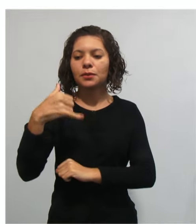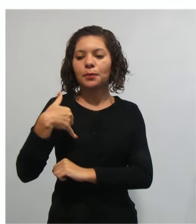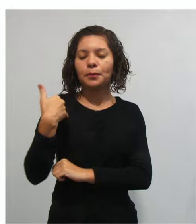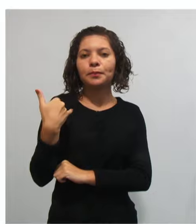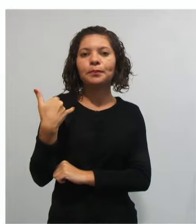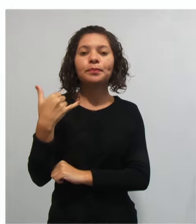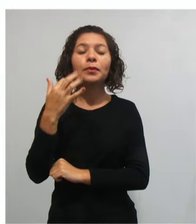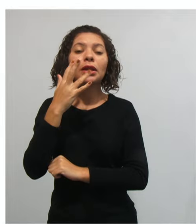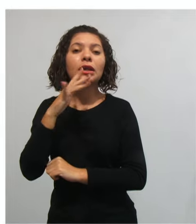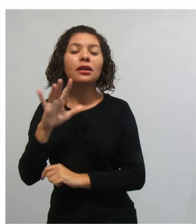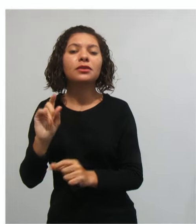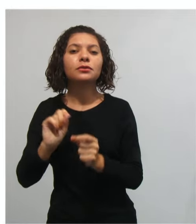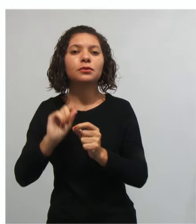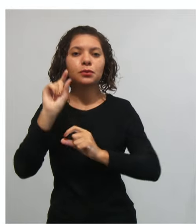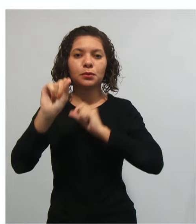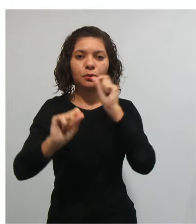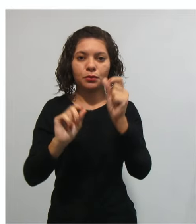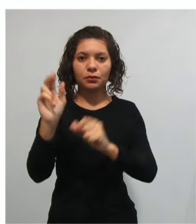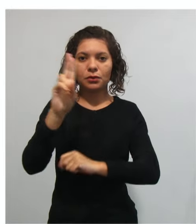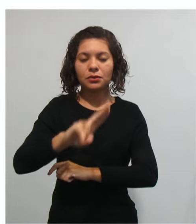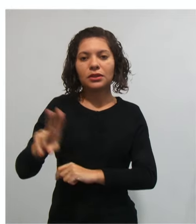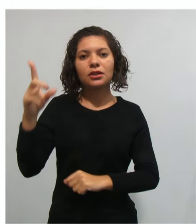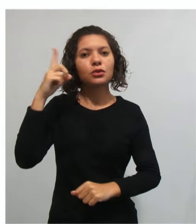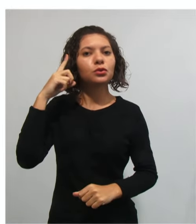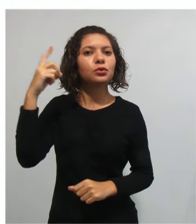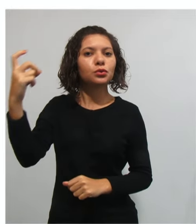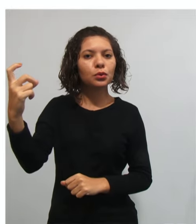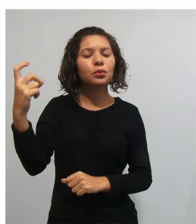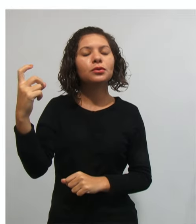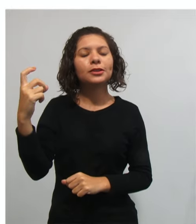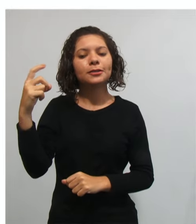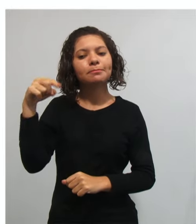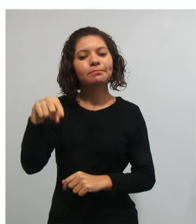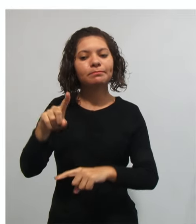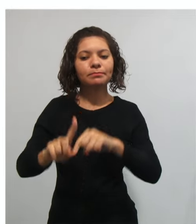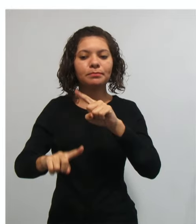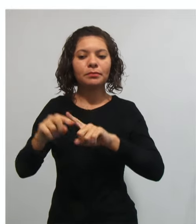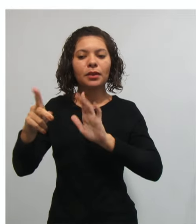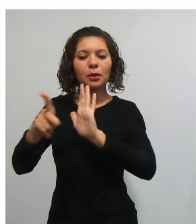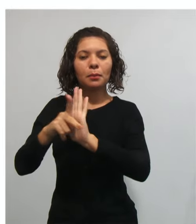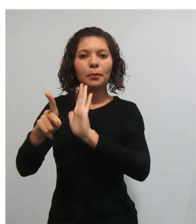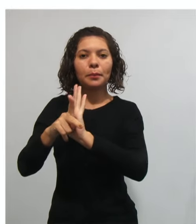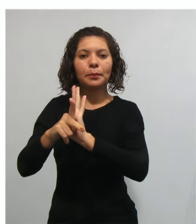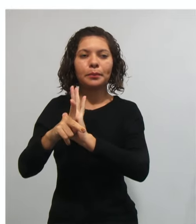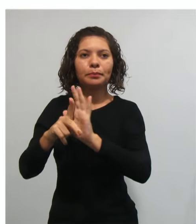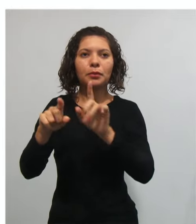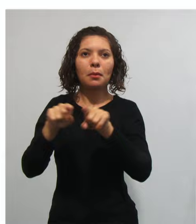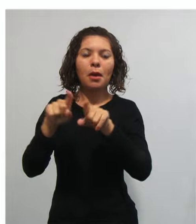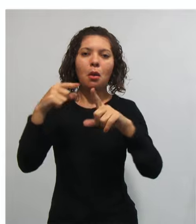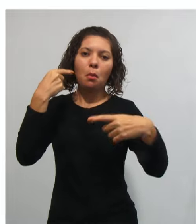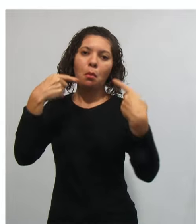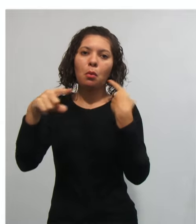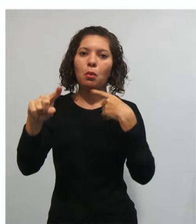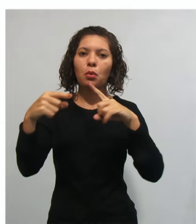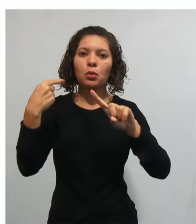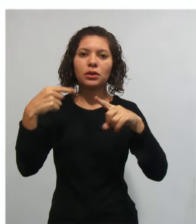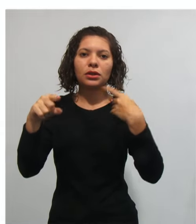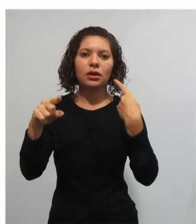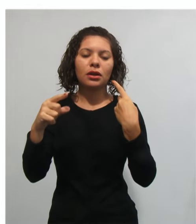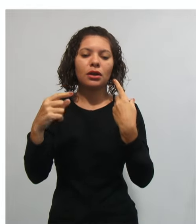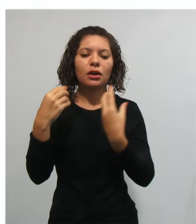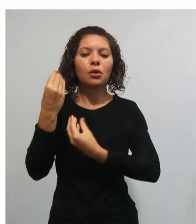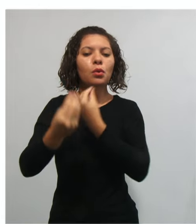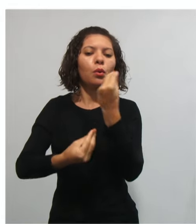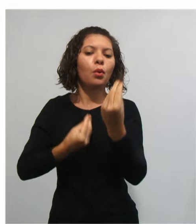11 meses aqui ela vai utilizar sons produzidos por materiais objetos instrumentos musicais durante